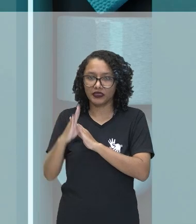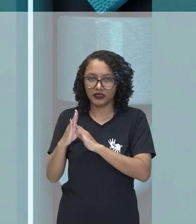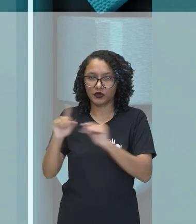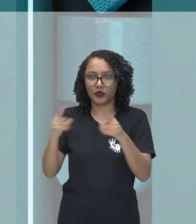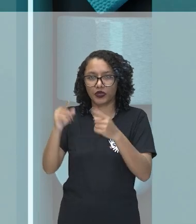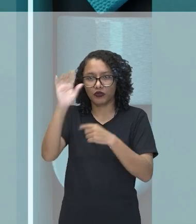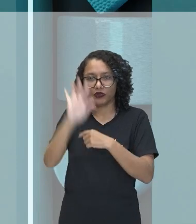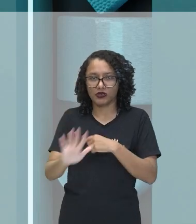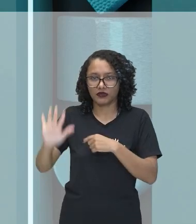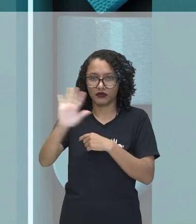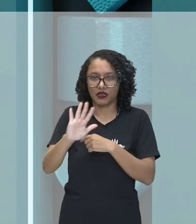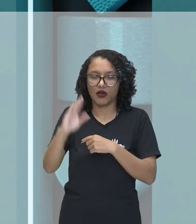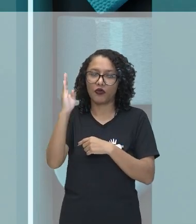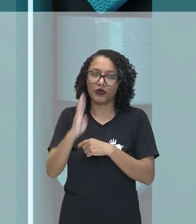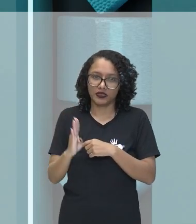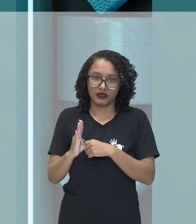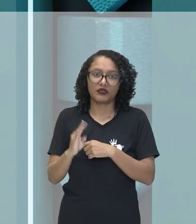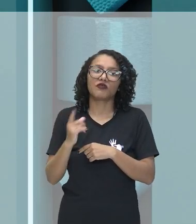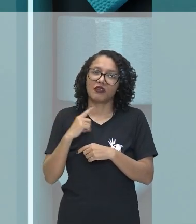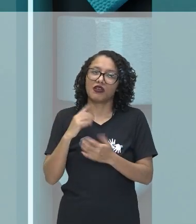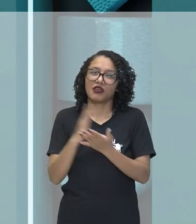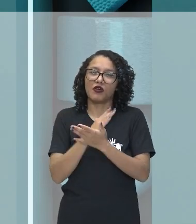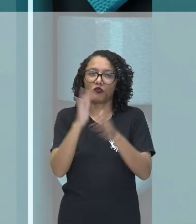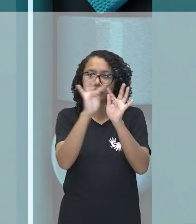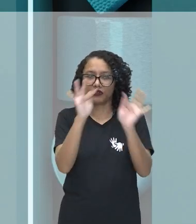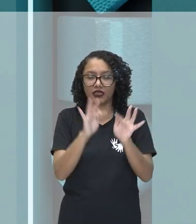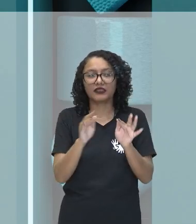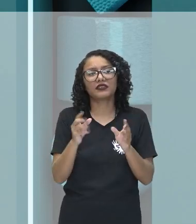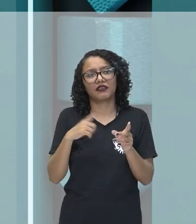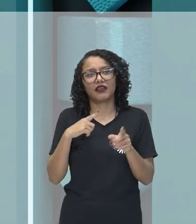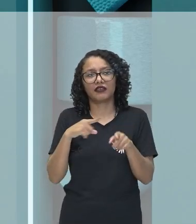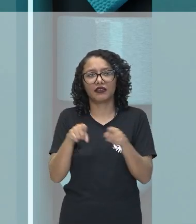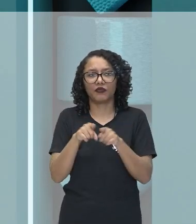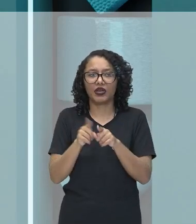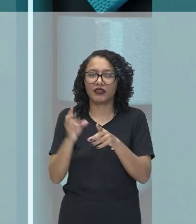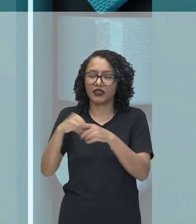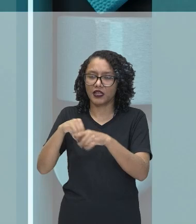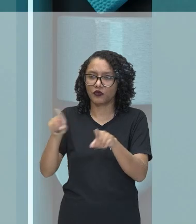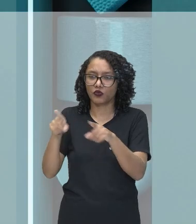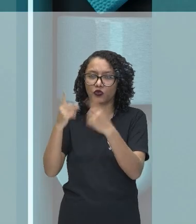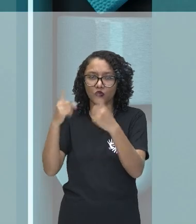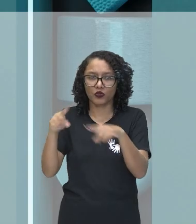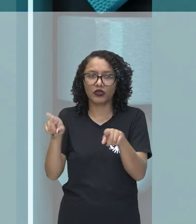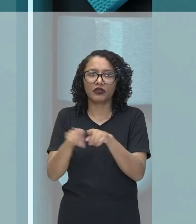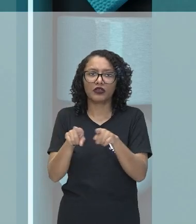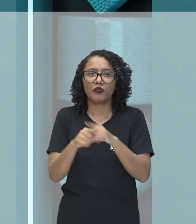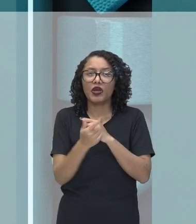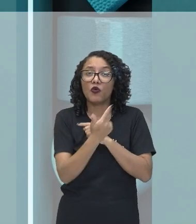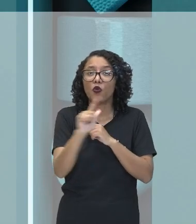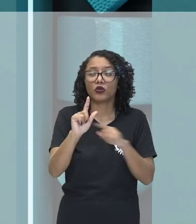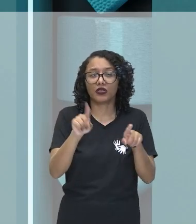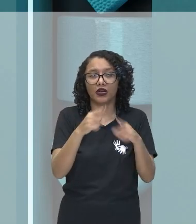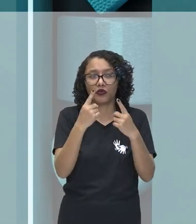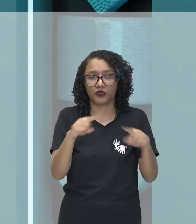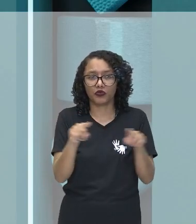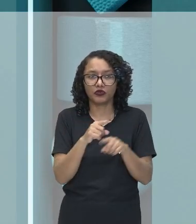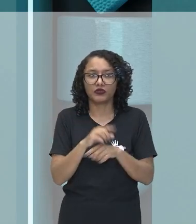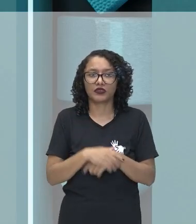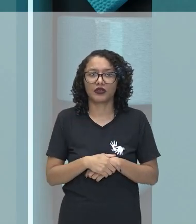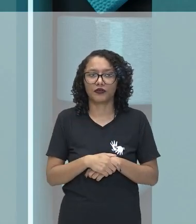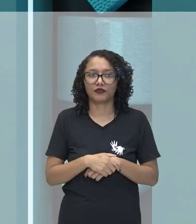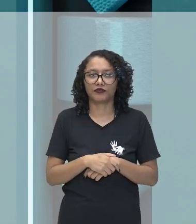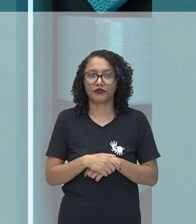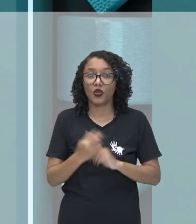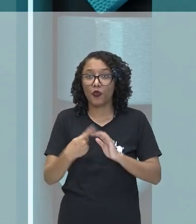versos foram utilizados no hino. Não só no hino, tem um outro menos famoso, a Canção do Expedicionário, que foi da Força